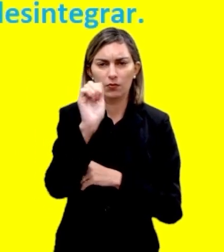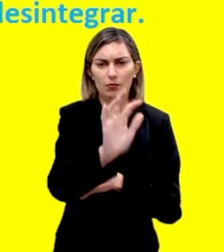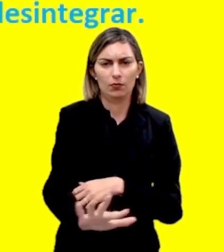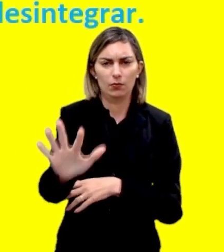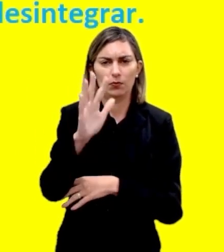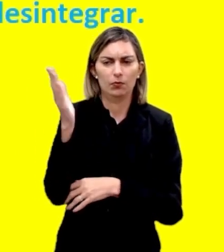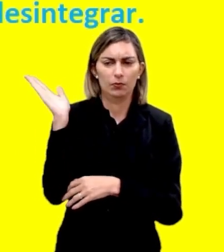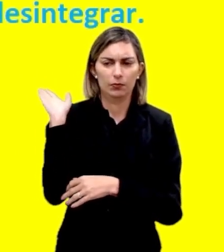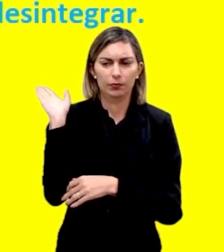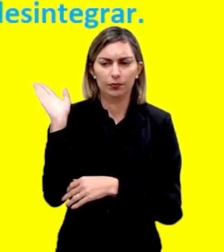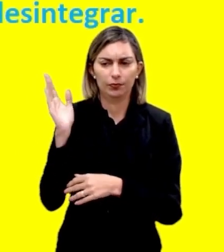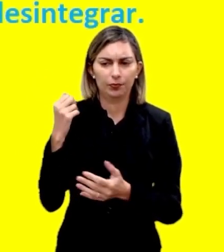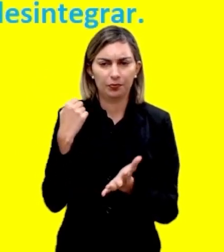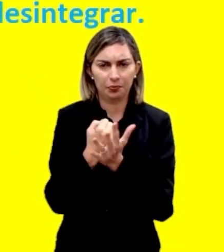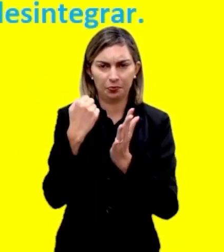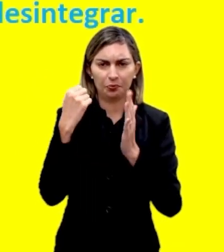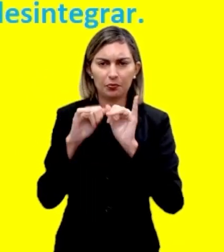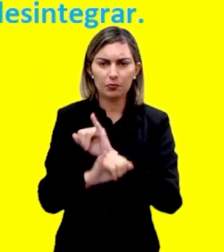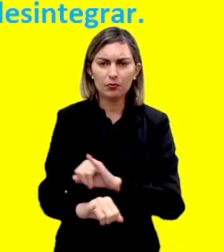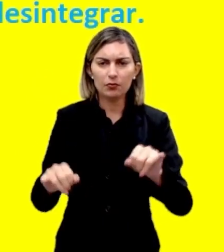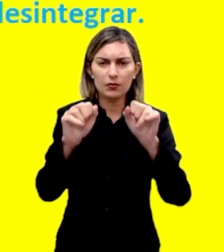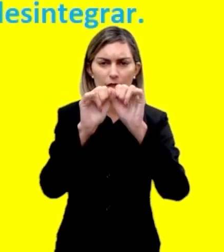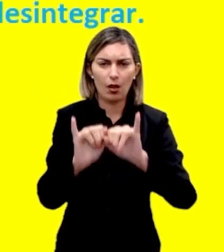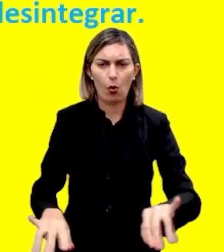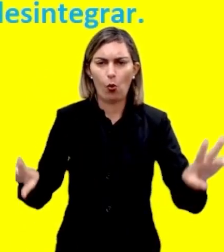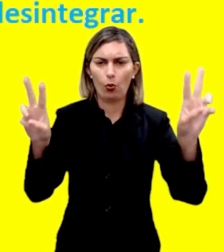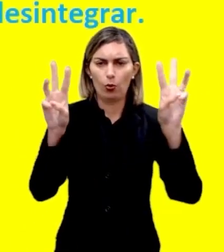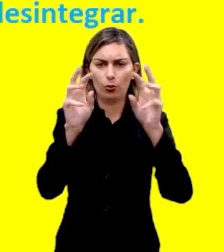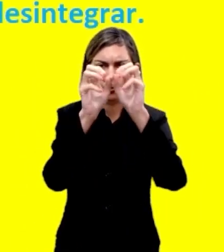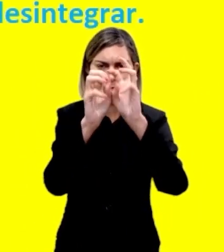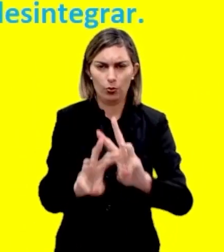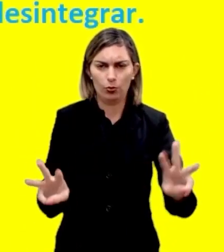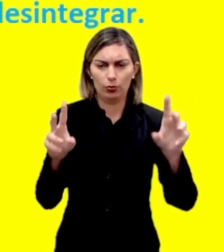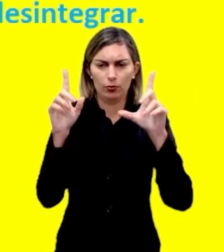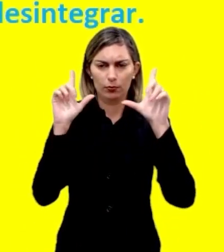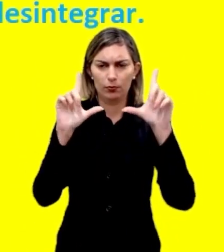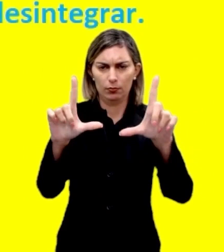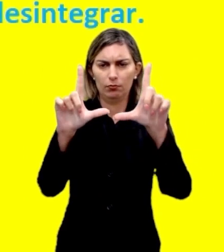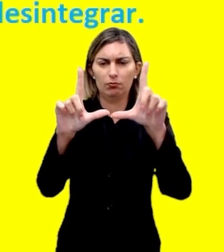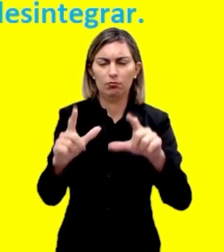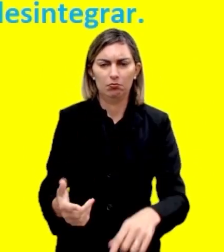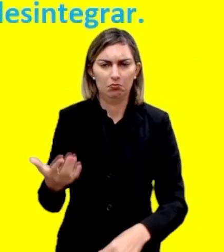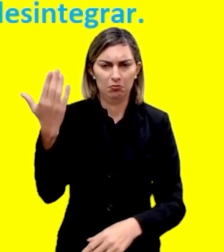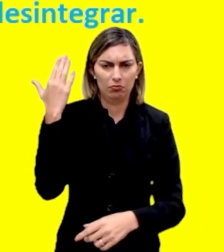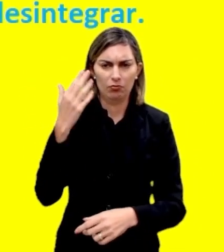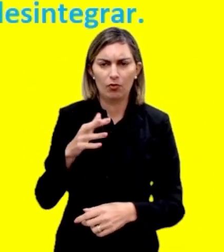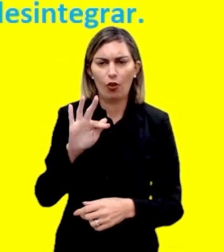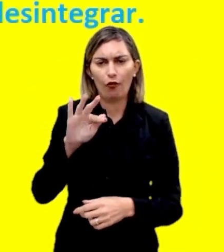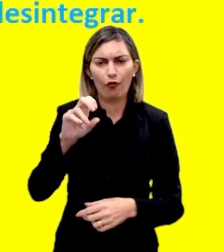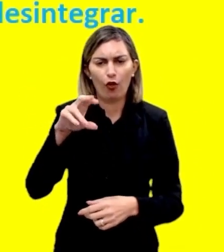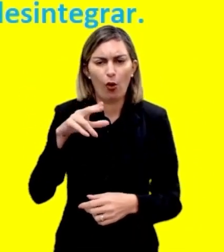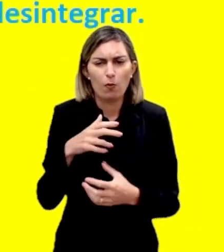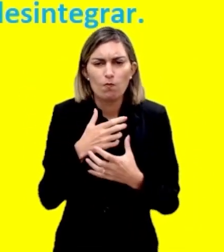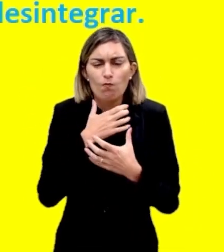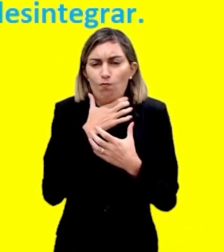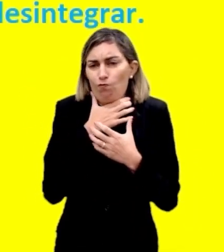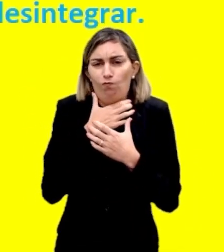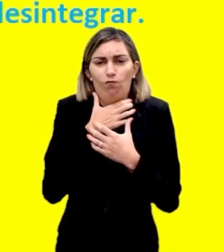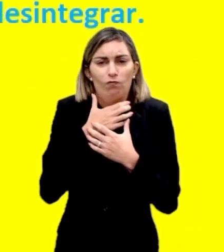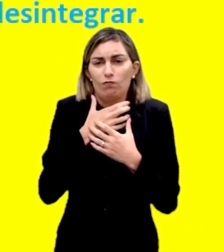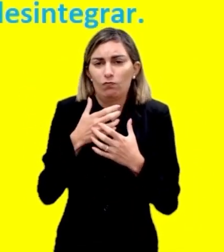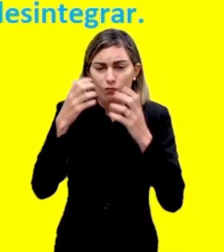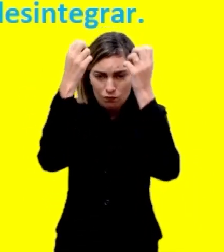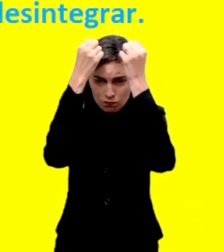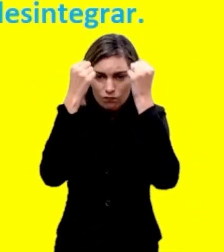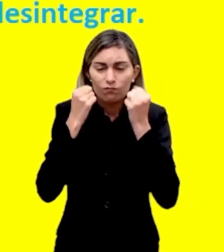figura emblemática da campanha da ONU, em que você vê uma focazinha sendo sufocada